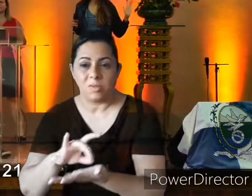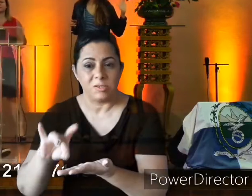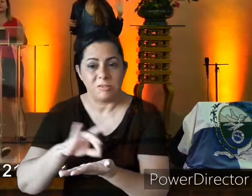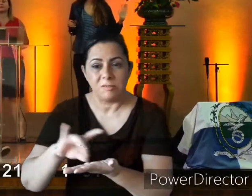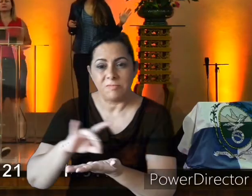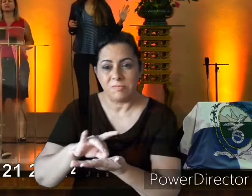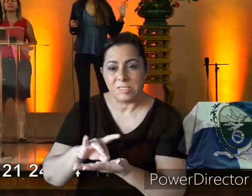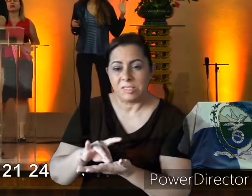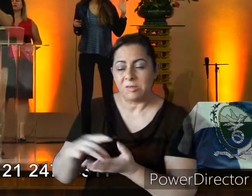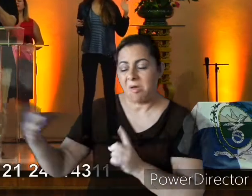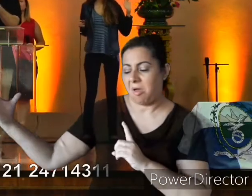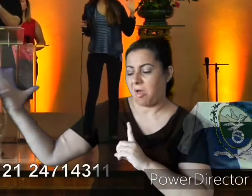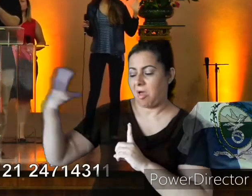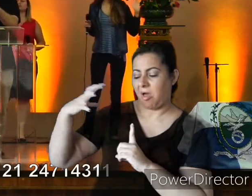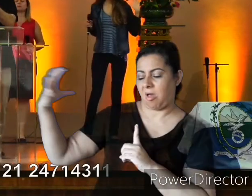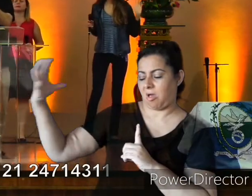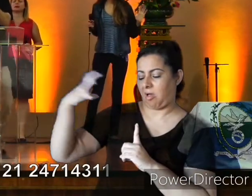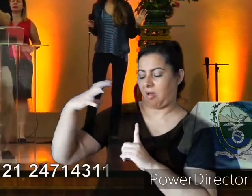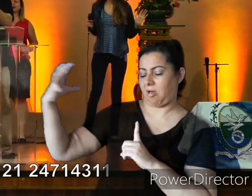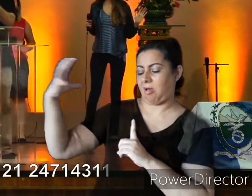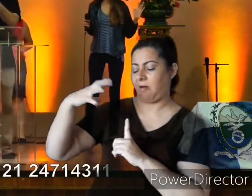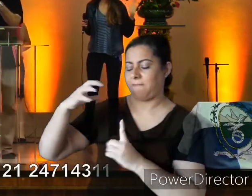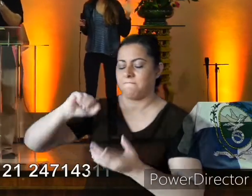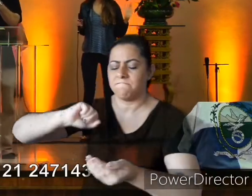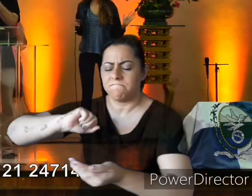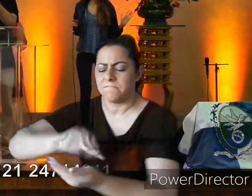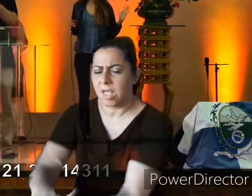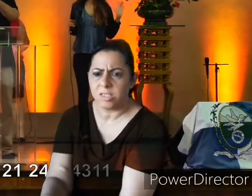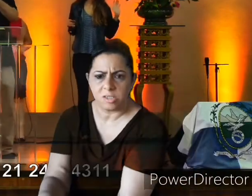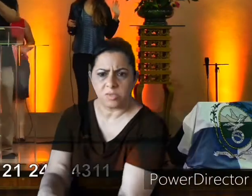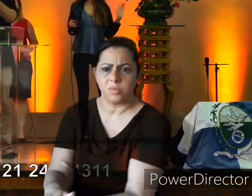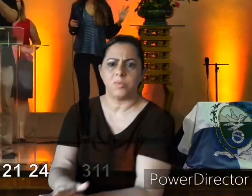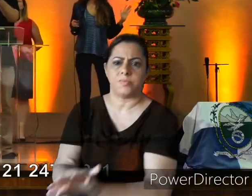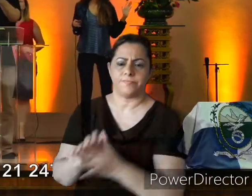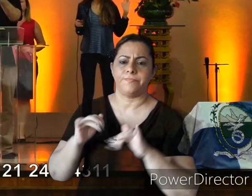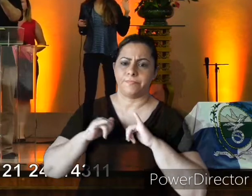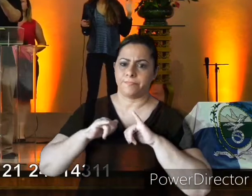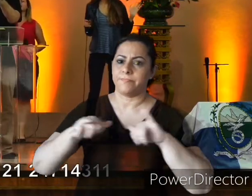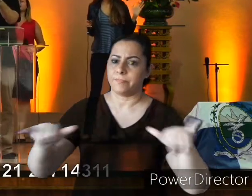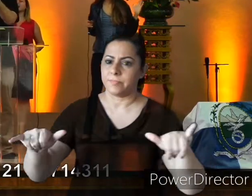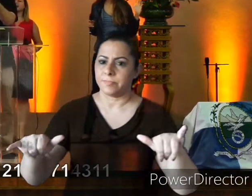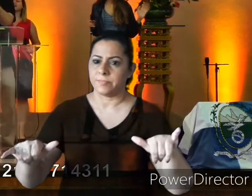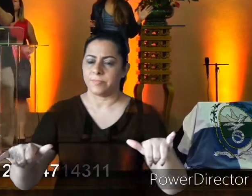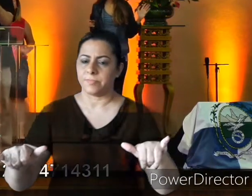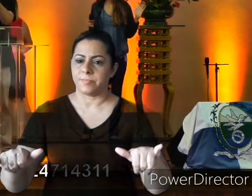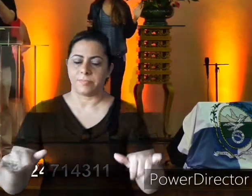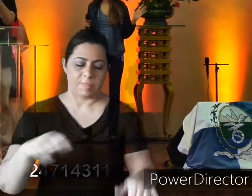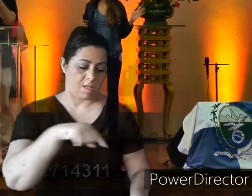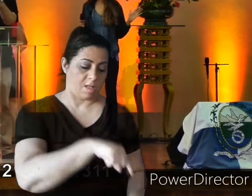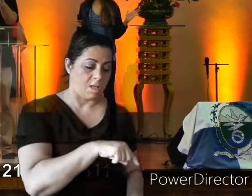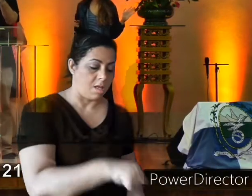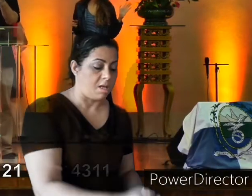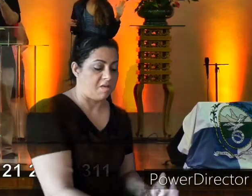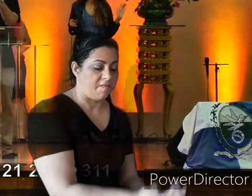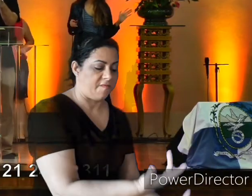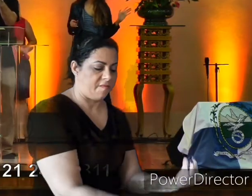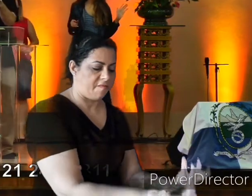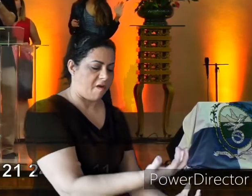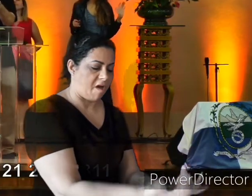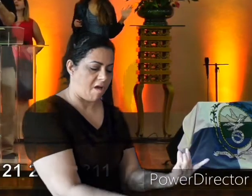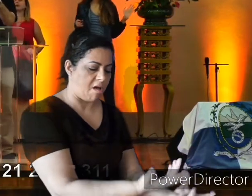não tem poder sobre a minha casa. Eu e a minha casa serviremos ao Senhor. Eu creio